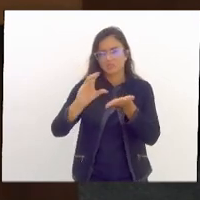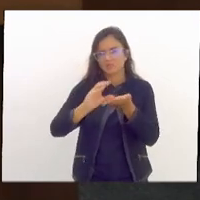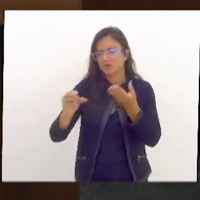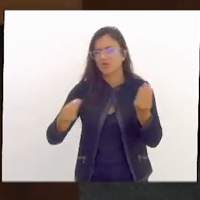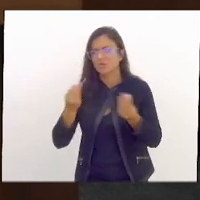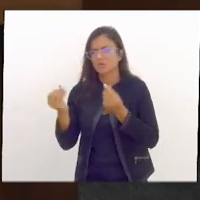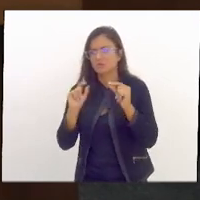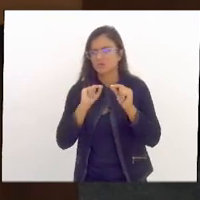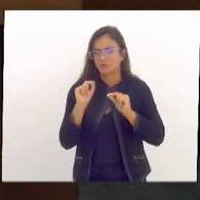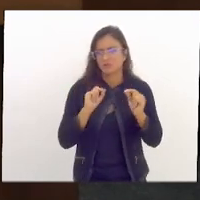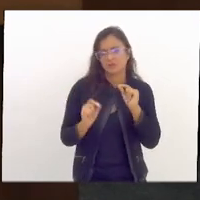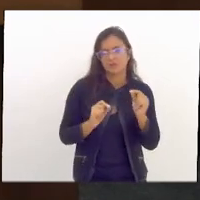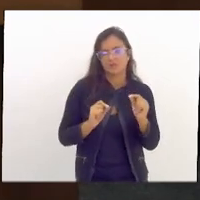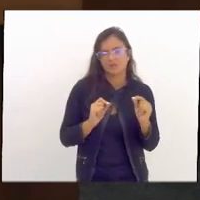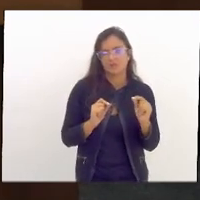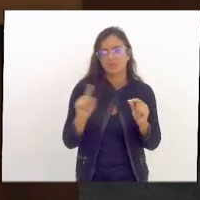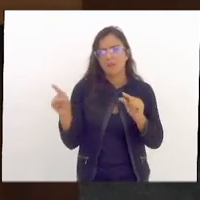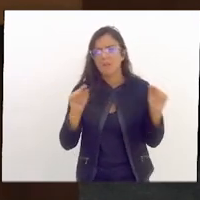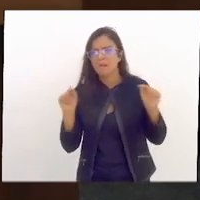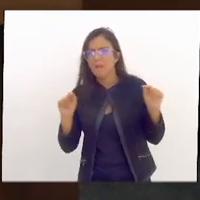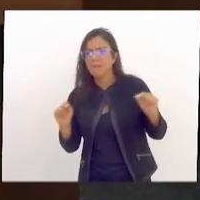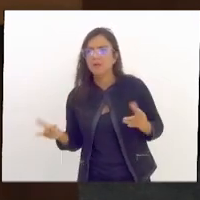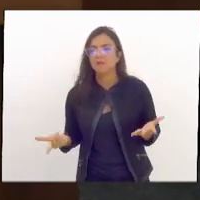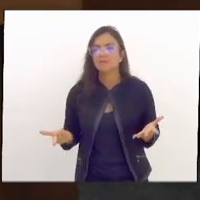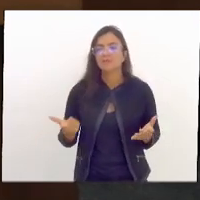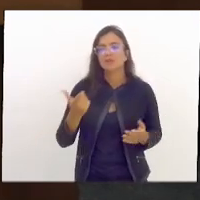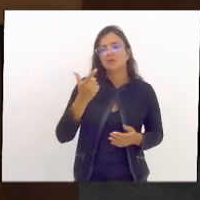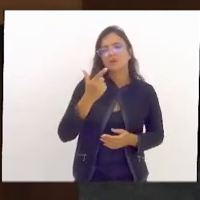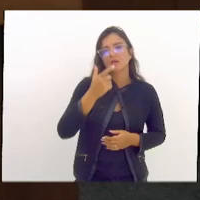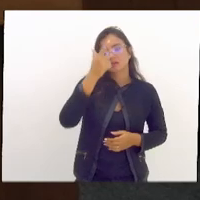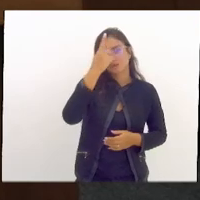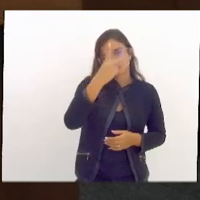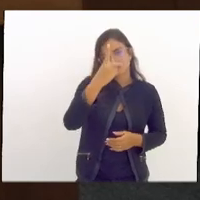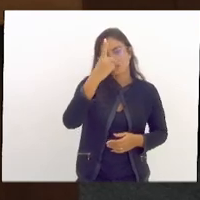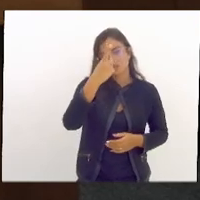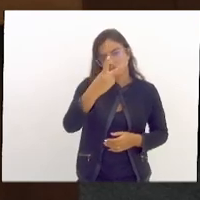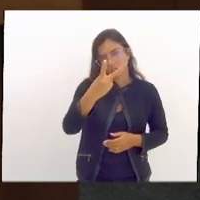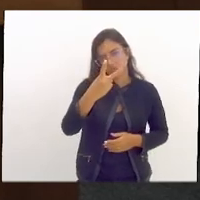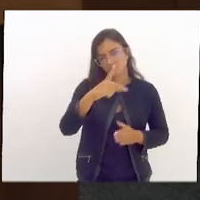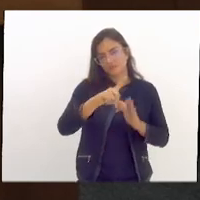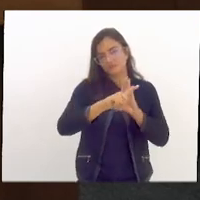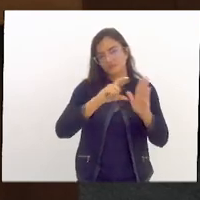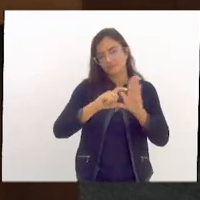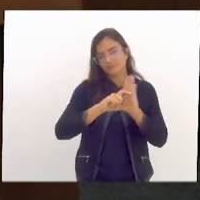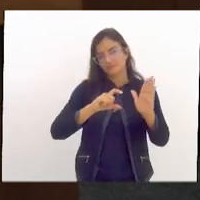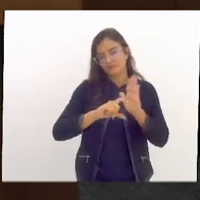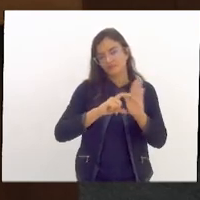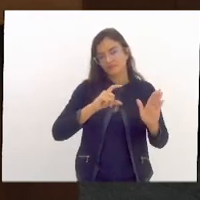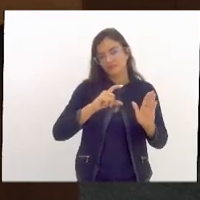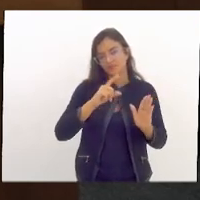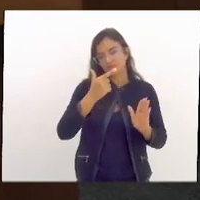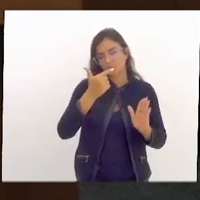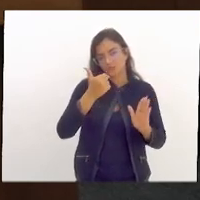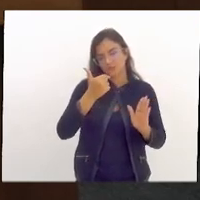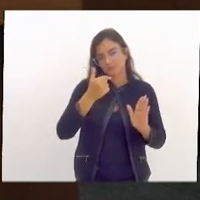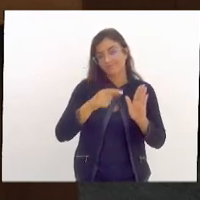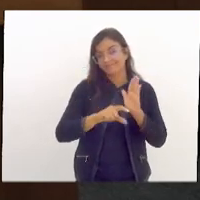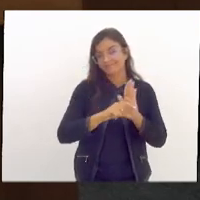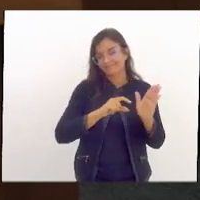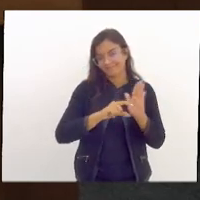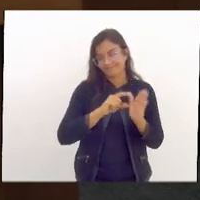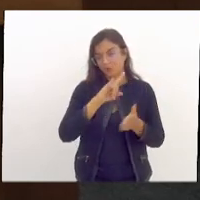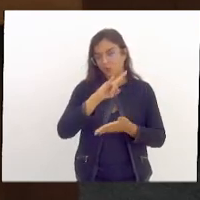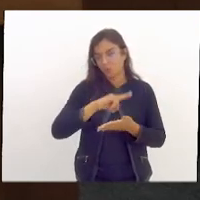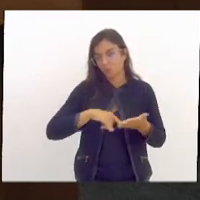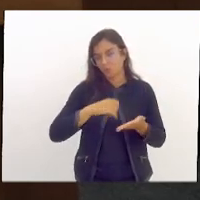este cronograma, que seria o 12º termo aditivo do contrato, que vai